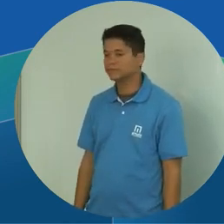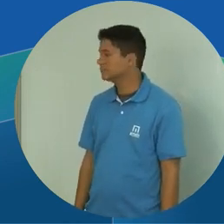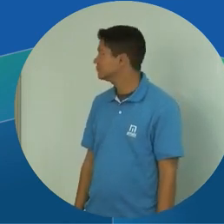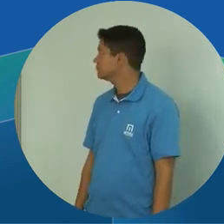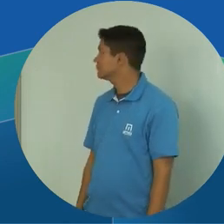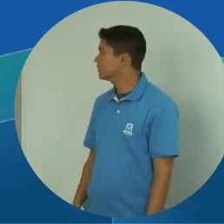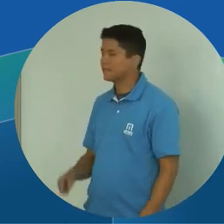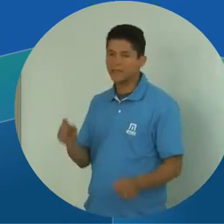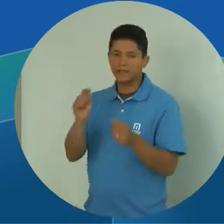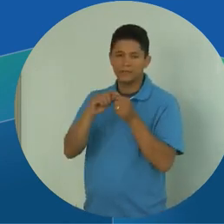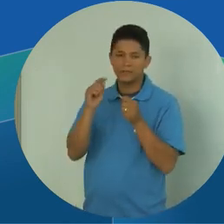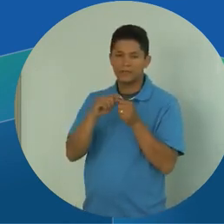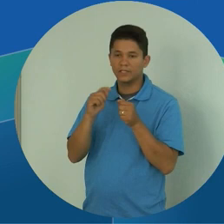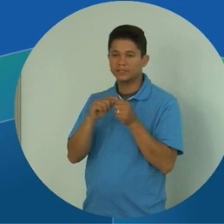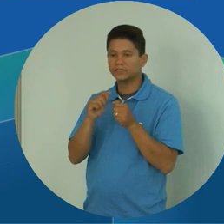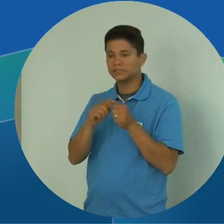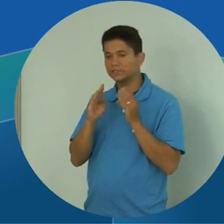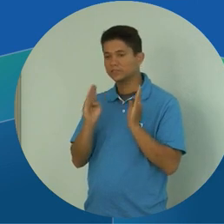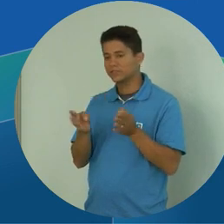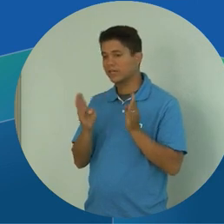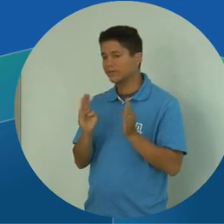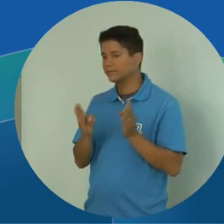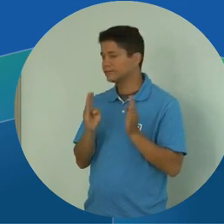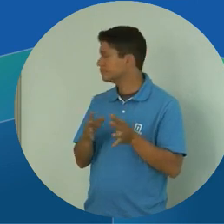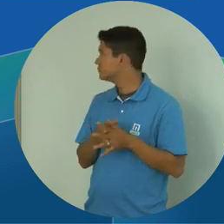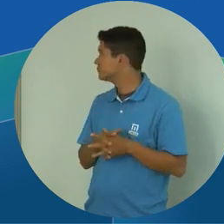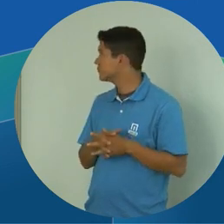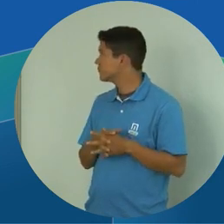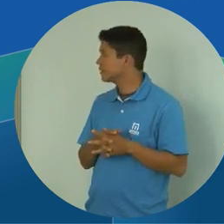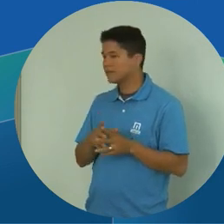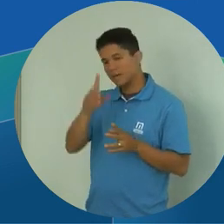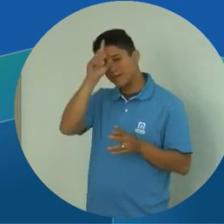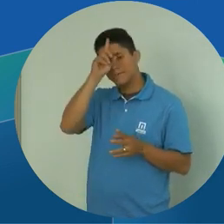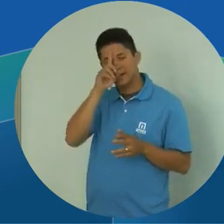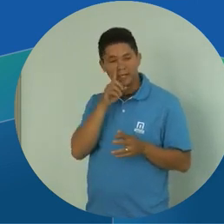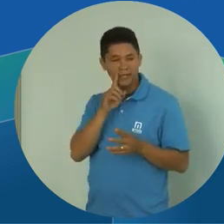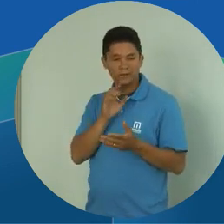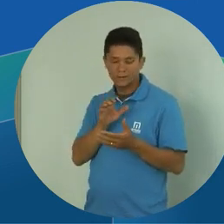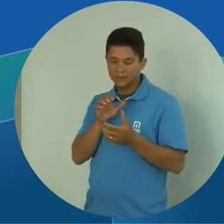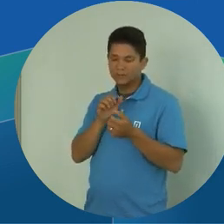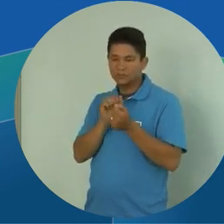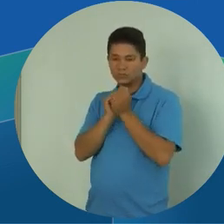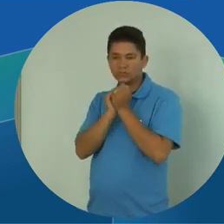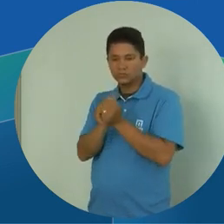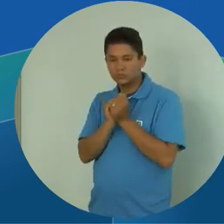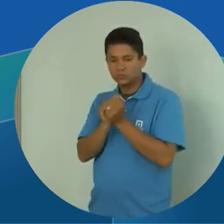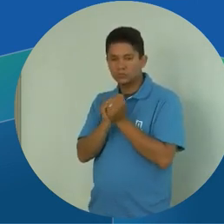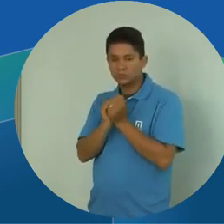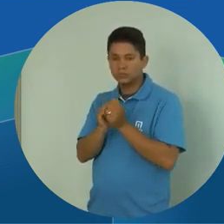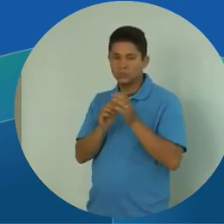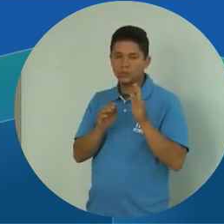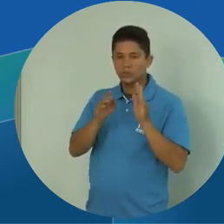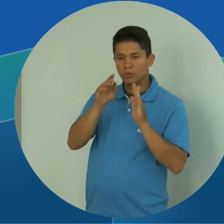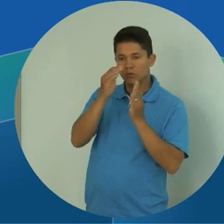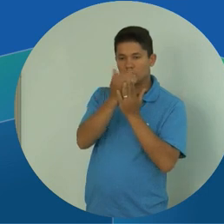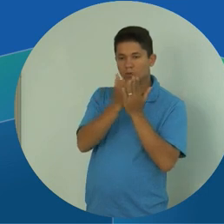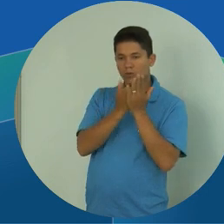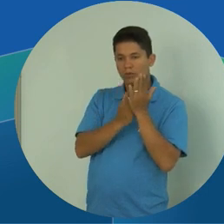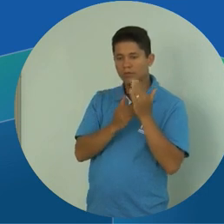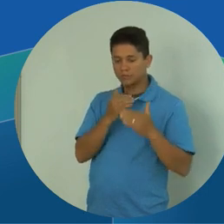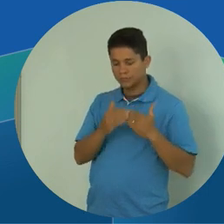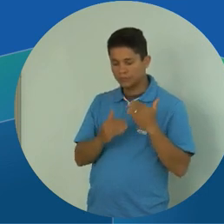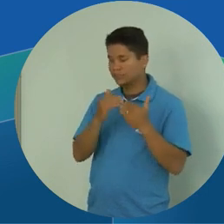gente tinha feito, e o amarelo, também casado com o cronograma já de projeção, ele aparecia. Aqui já é porque a obra é concluída,